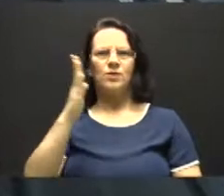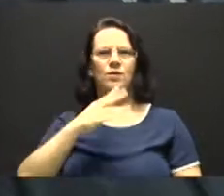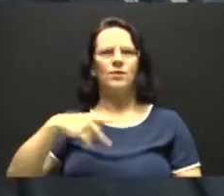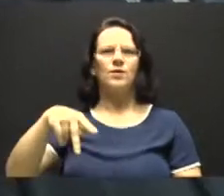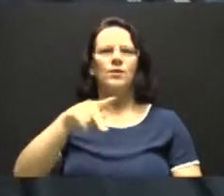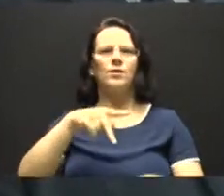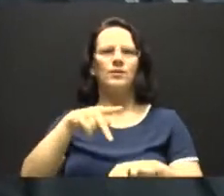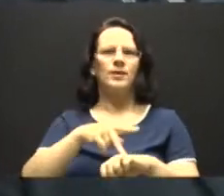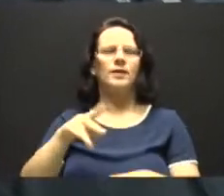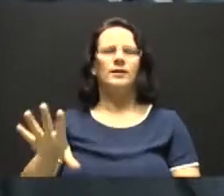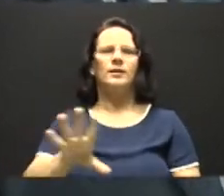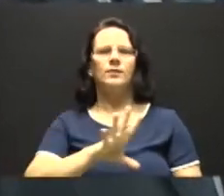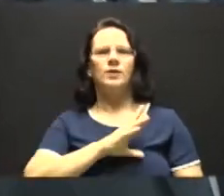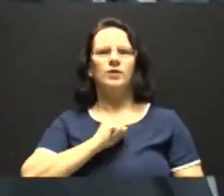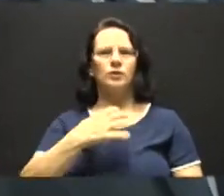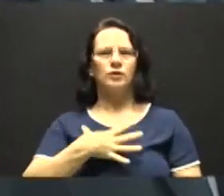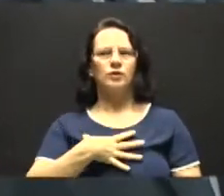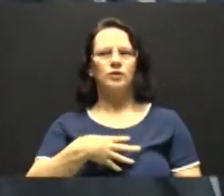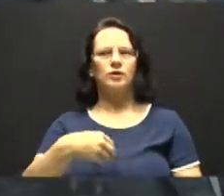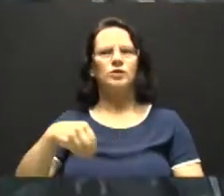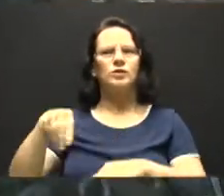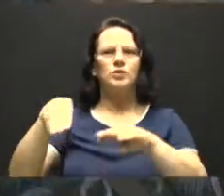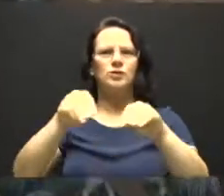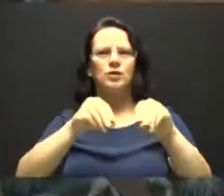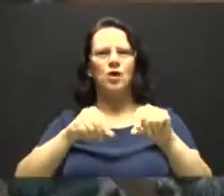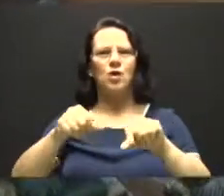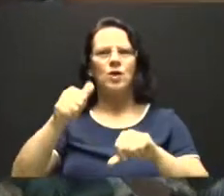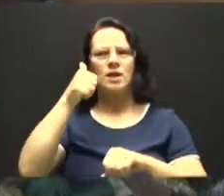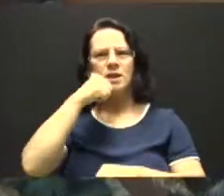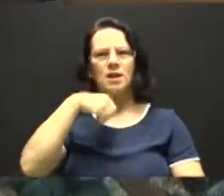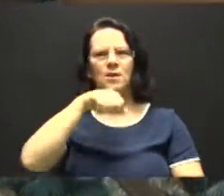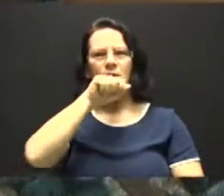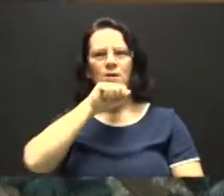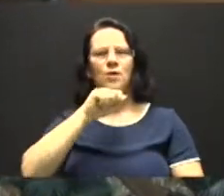patriota dos filhos desonesta